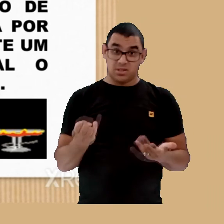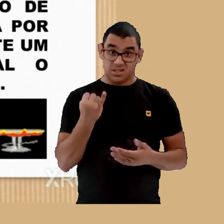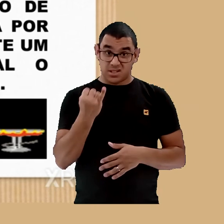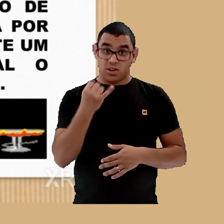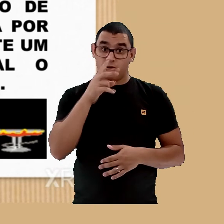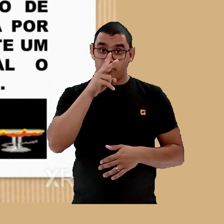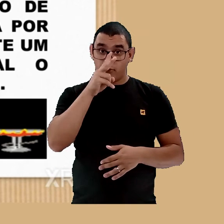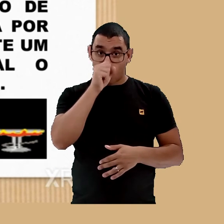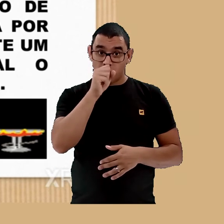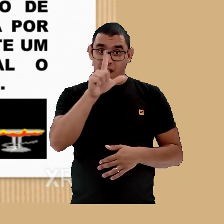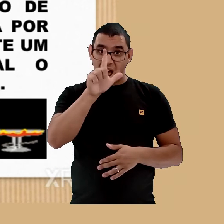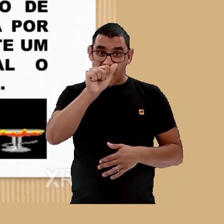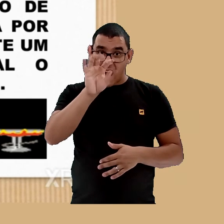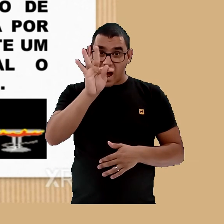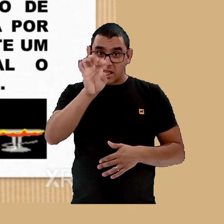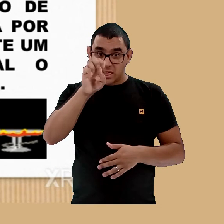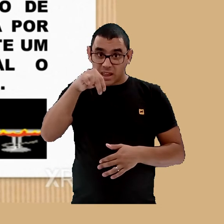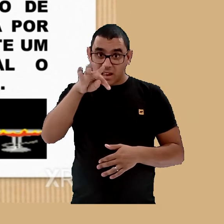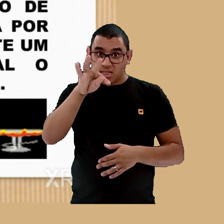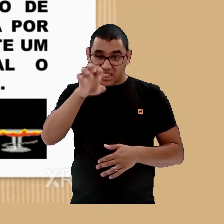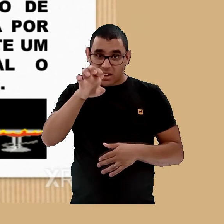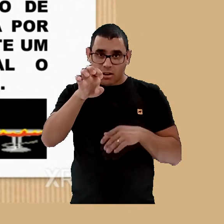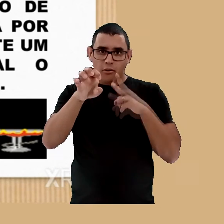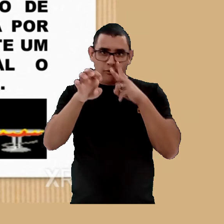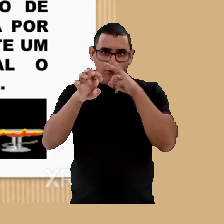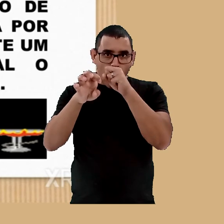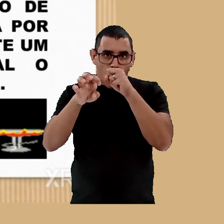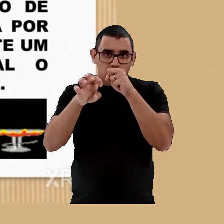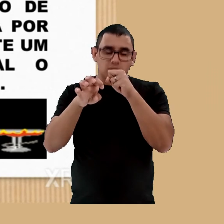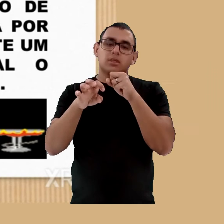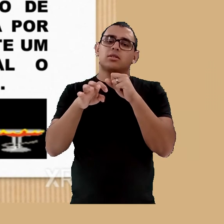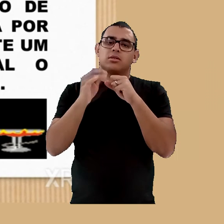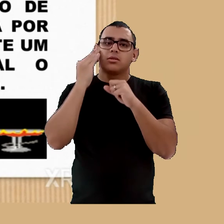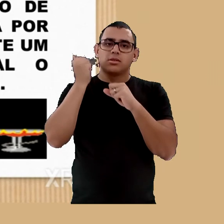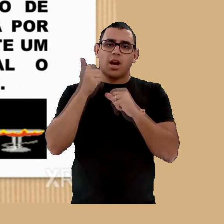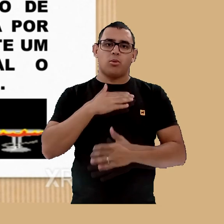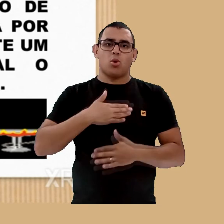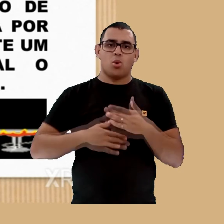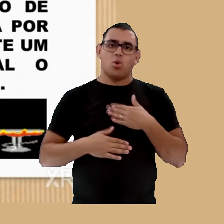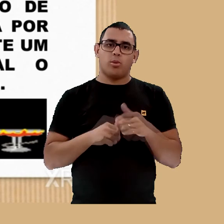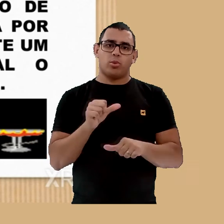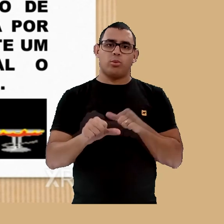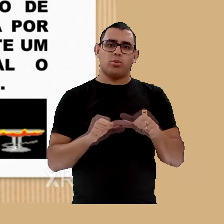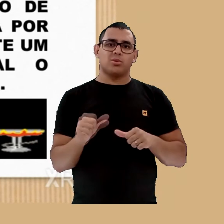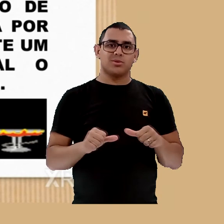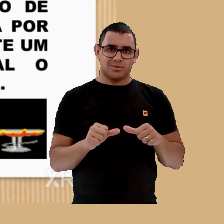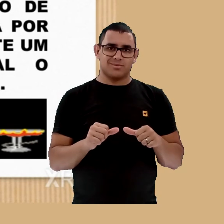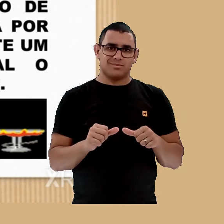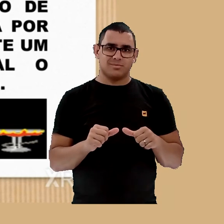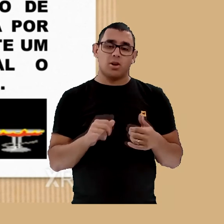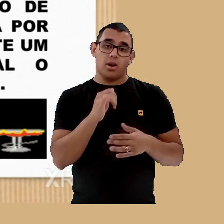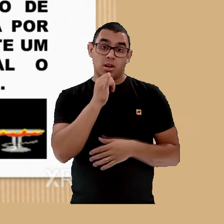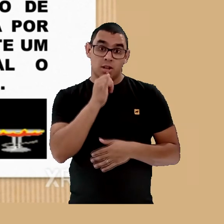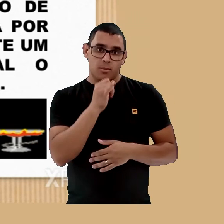Então, eu coloquei aí no exemplo, no aquecimento de uma barra de metal, o calor se propaga por um meio da condução térmica. Então, houve um aquecimento